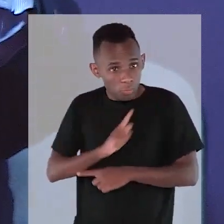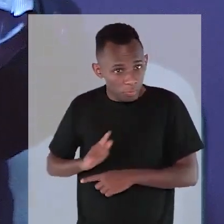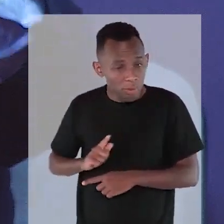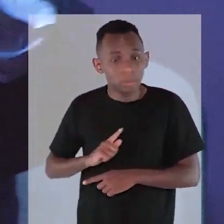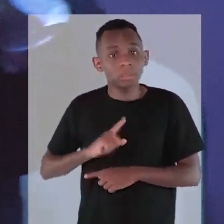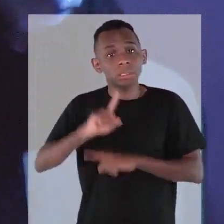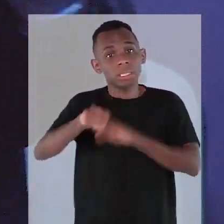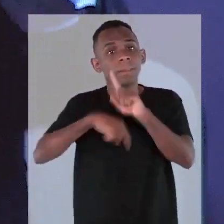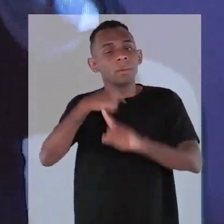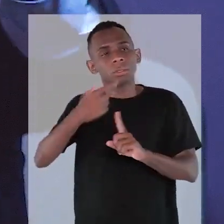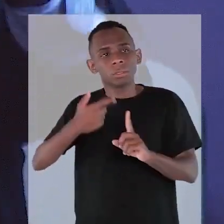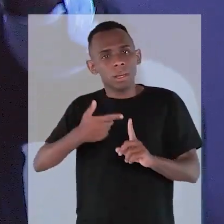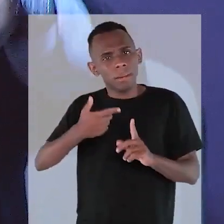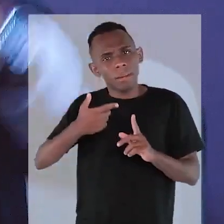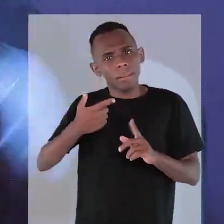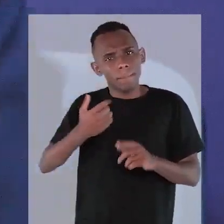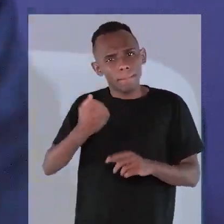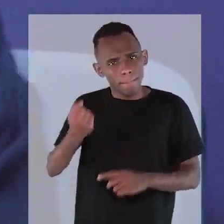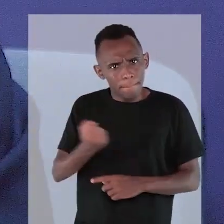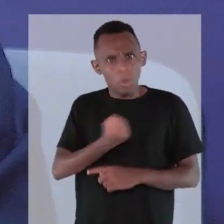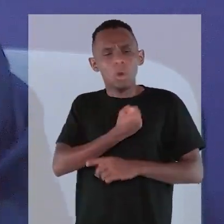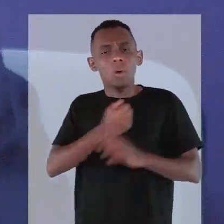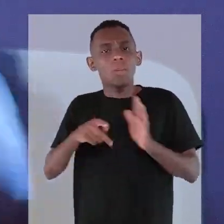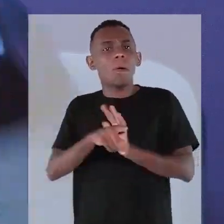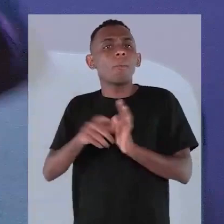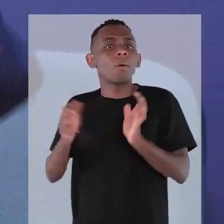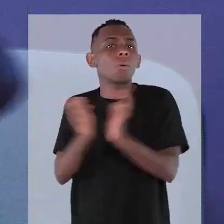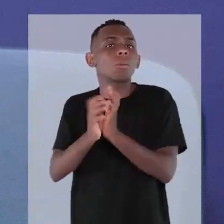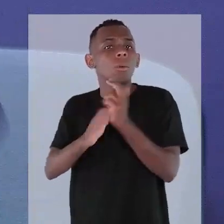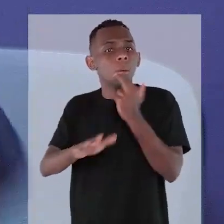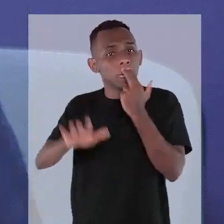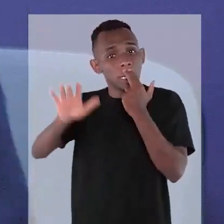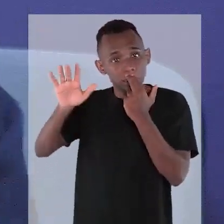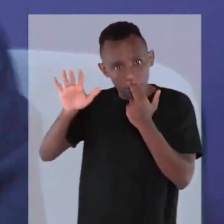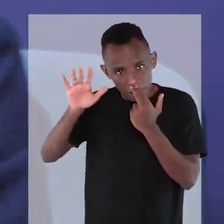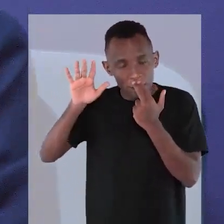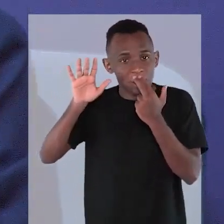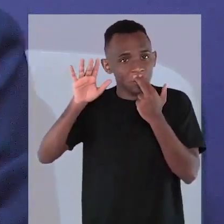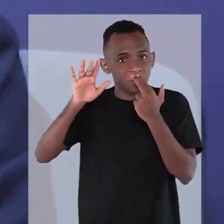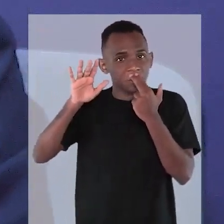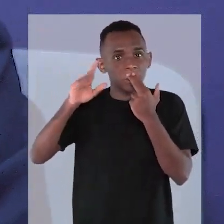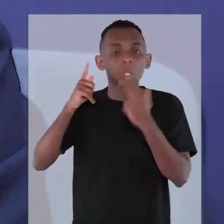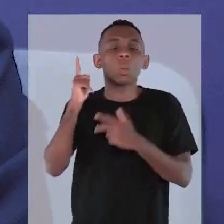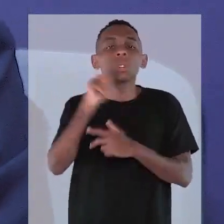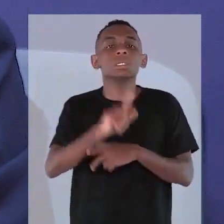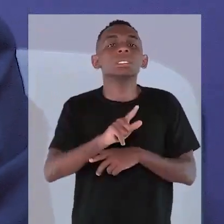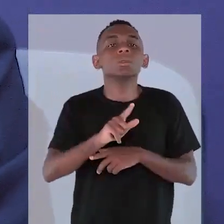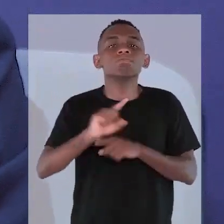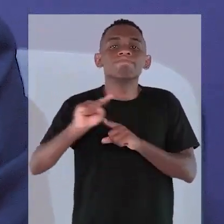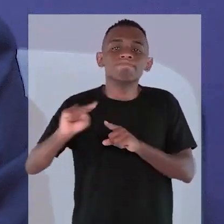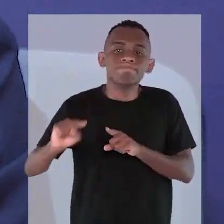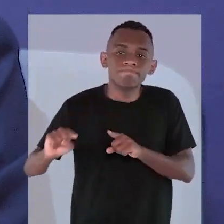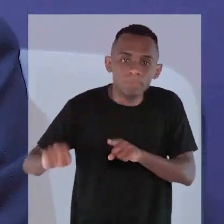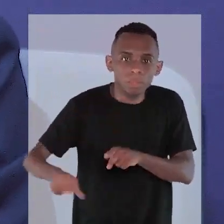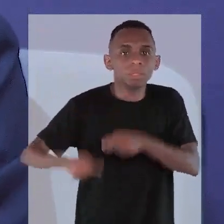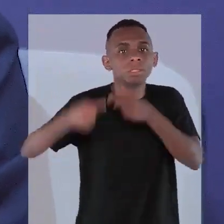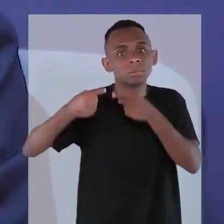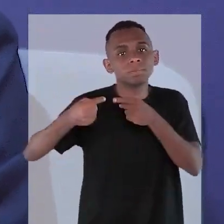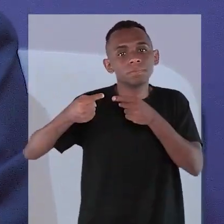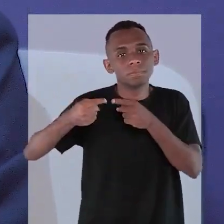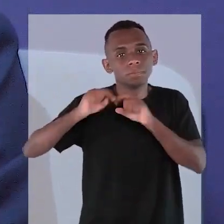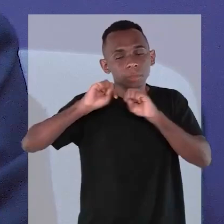assassinado pelos nazistas porque eles não chegaram ao paroxismo de combater, né, os